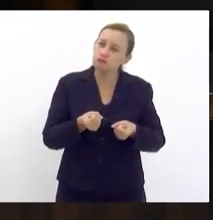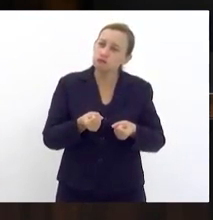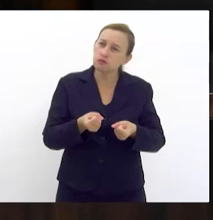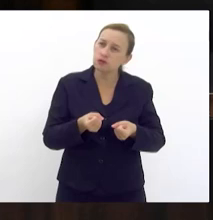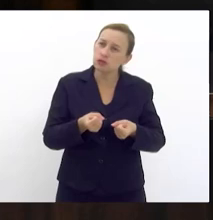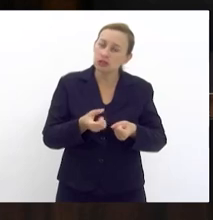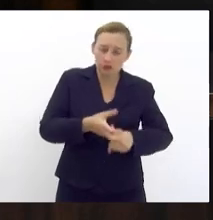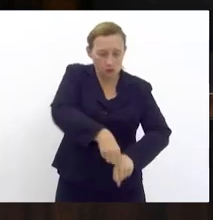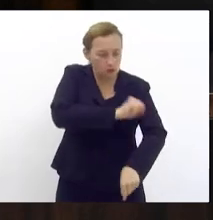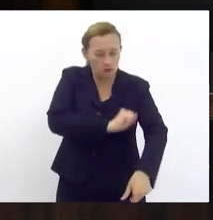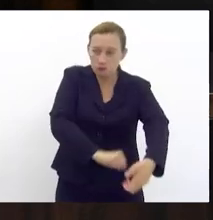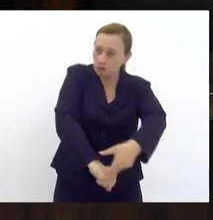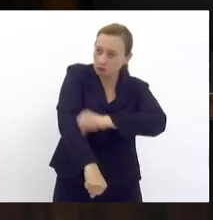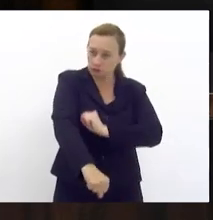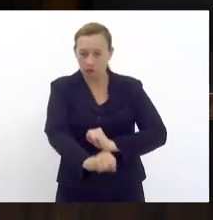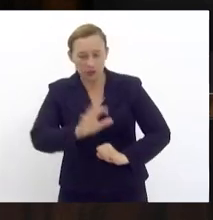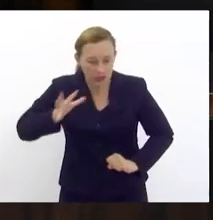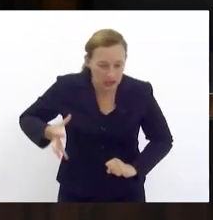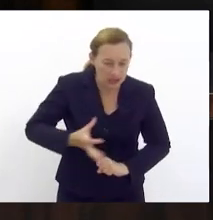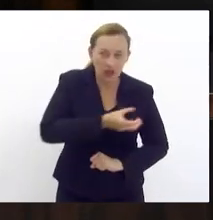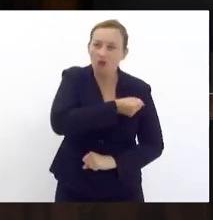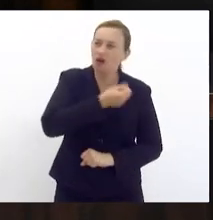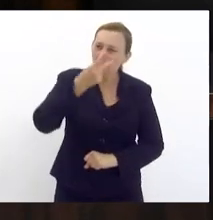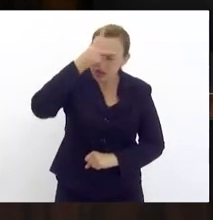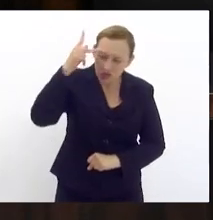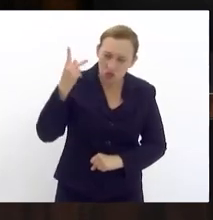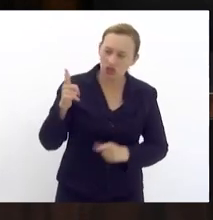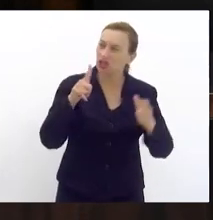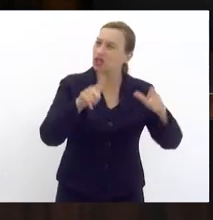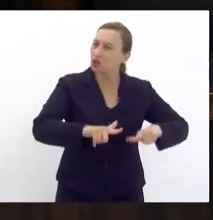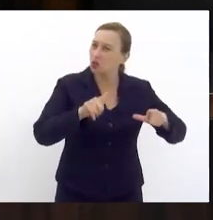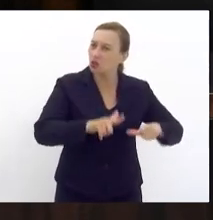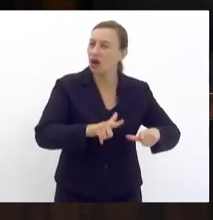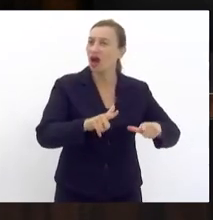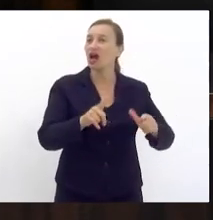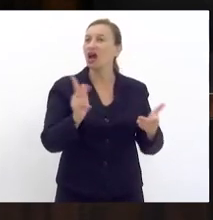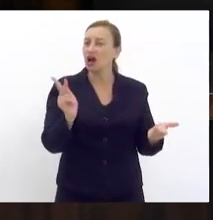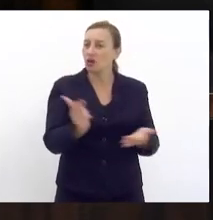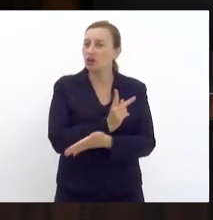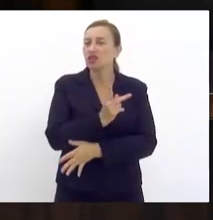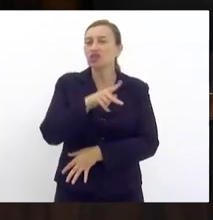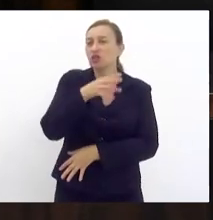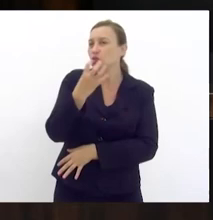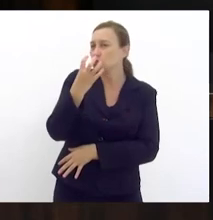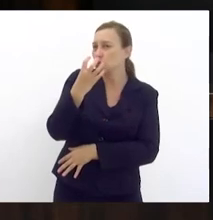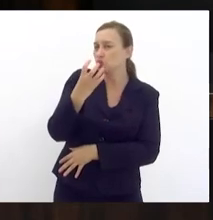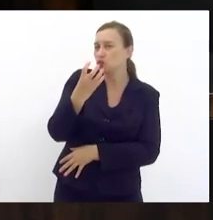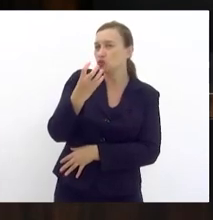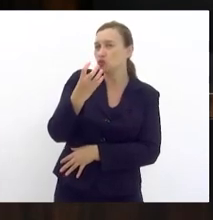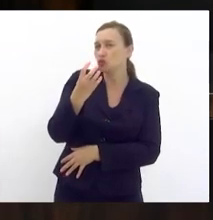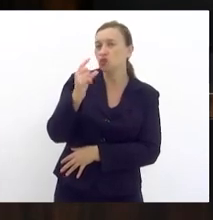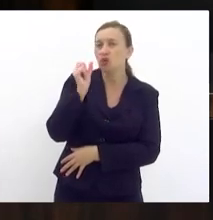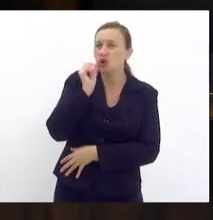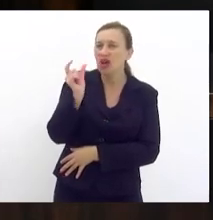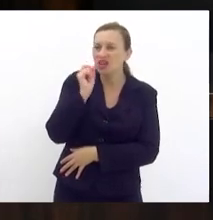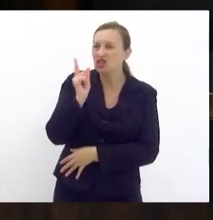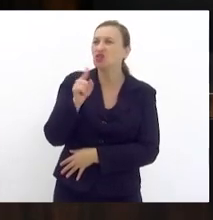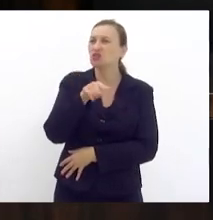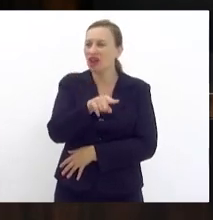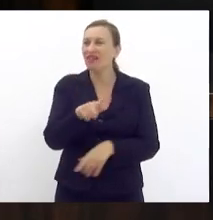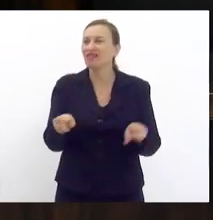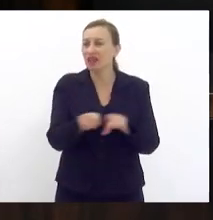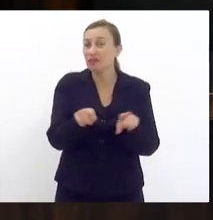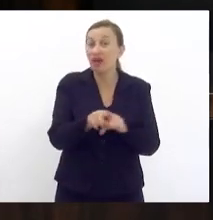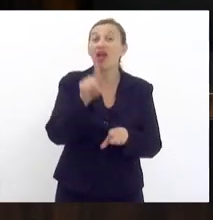salvar pessoas que estavam soterradas ali, né? Aconteceu até um fato do animalzinho, né, de um gatinho que estava lá. E isso